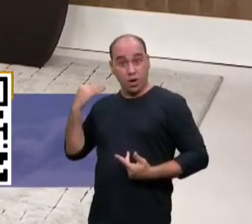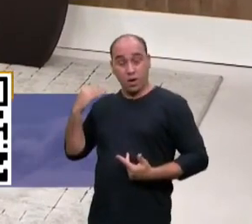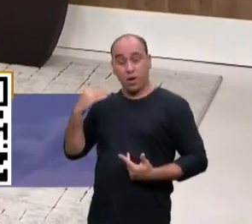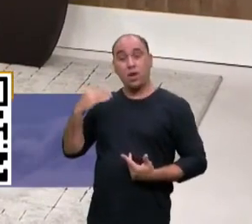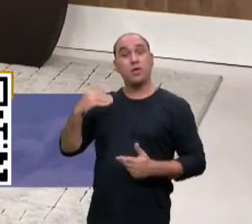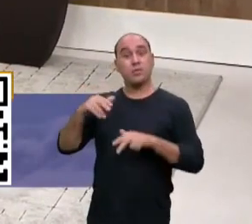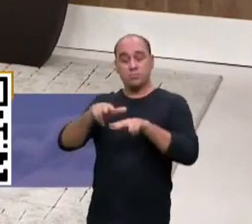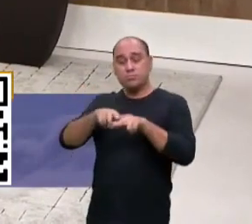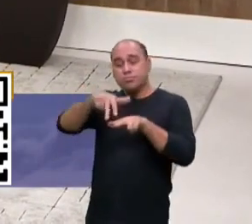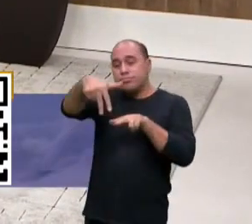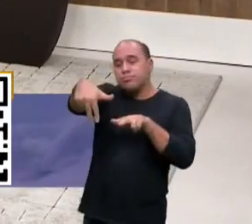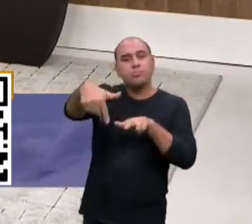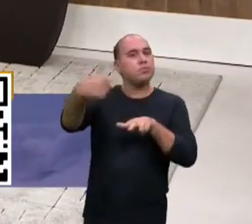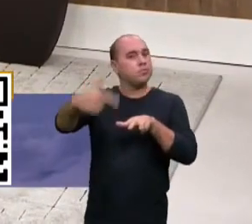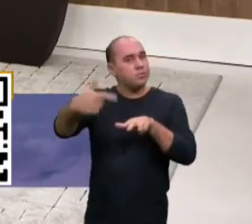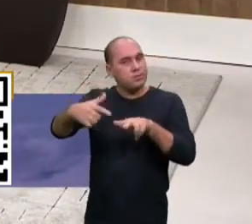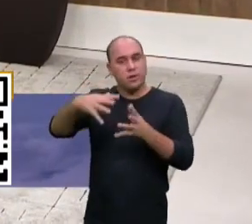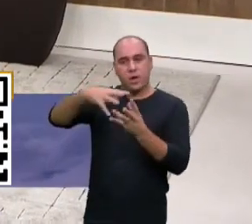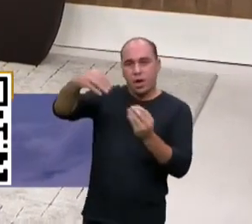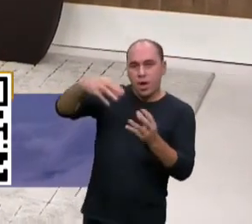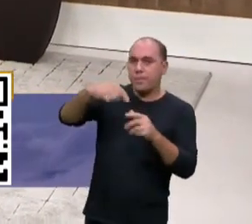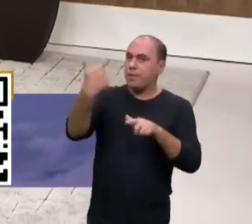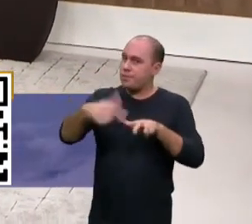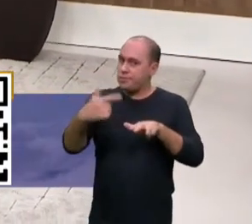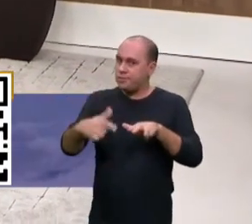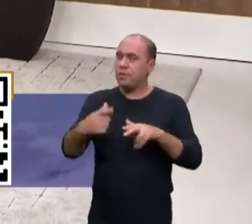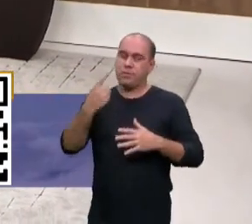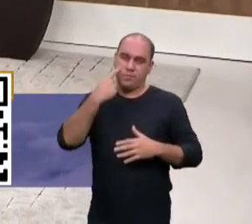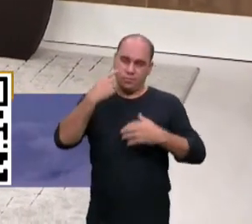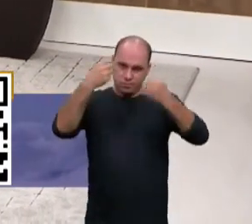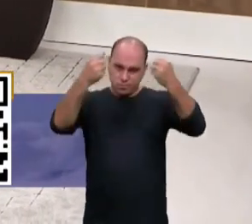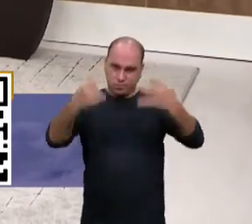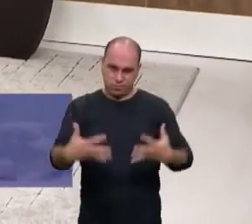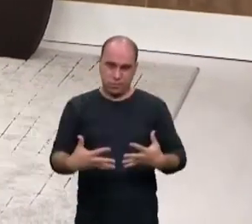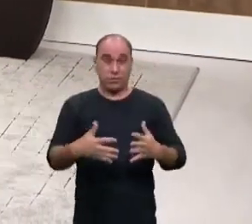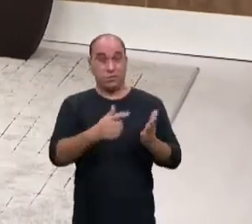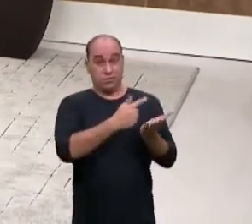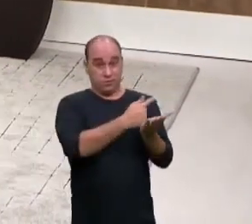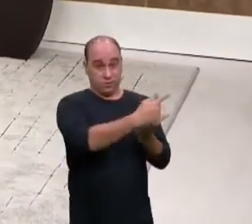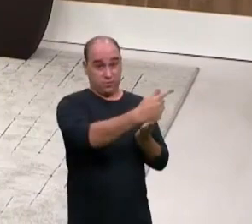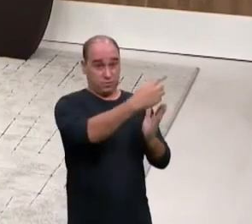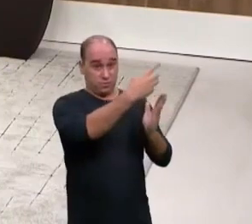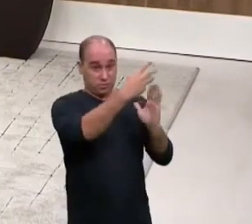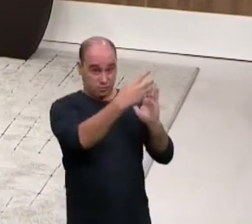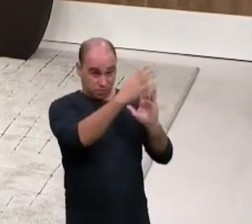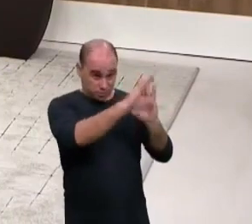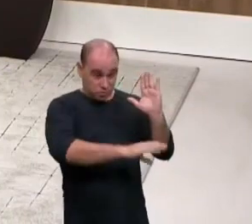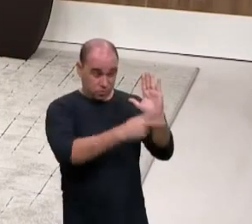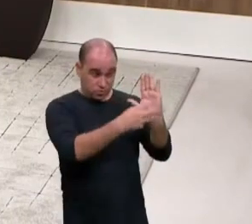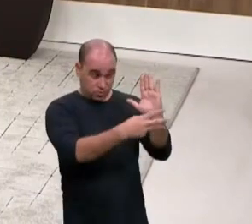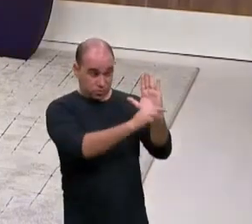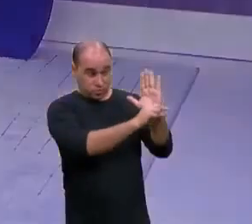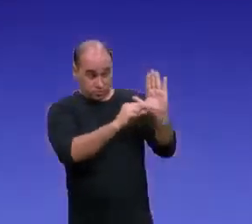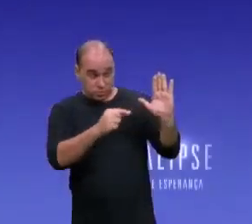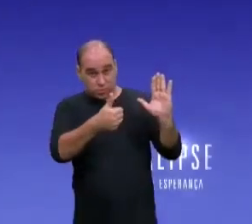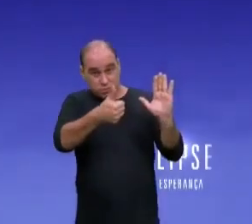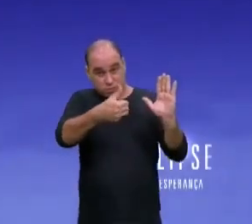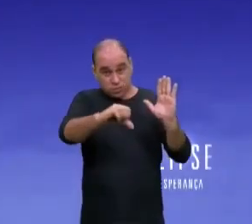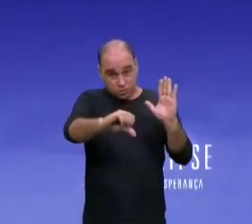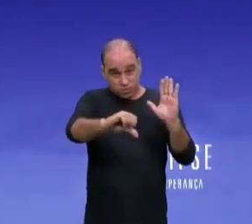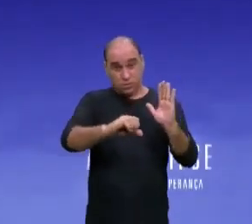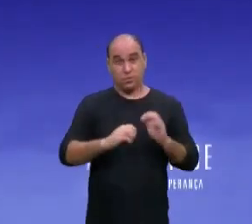morre nada mais acontece do que isso que eu vou ler agora Gênesis 3 verso 19 está bem filho